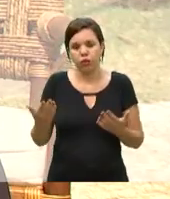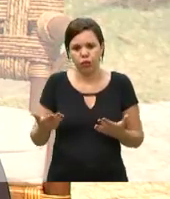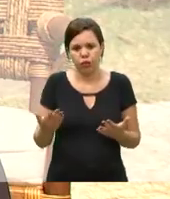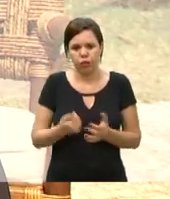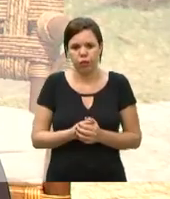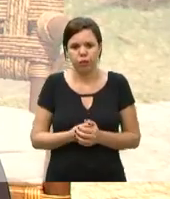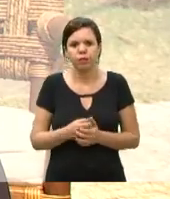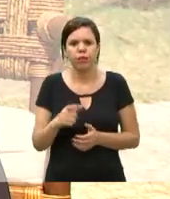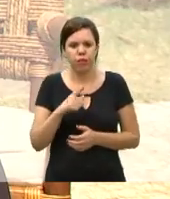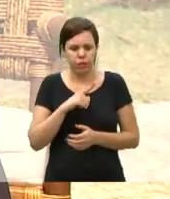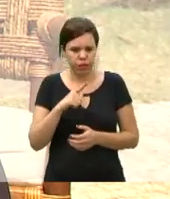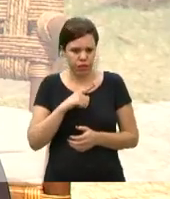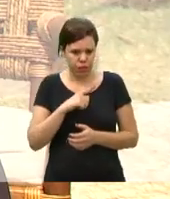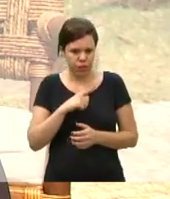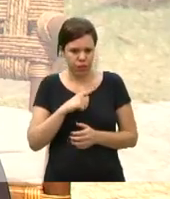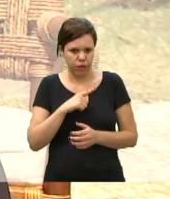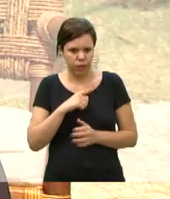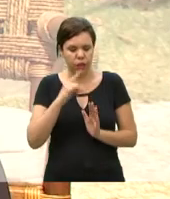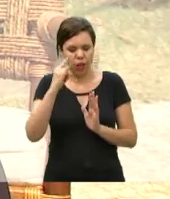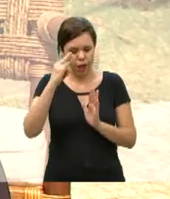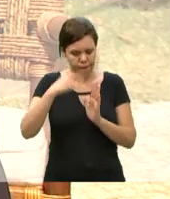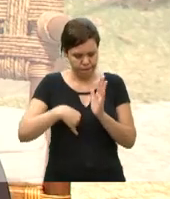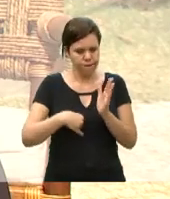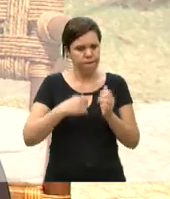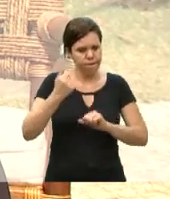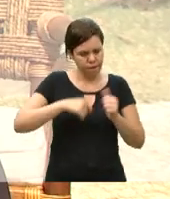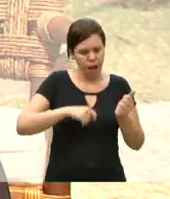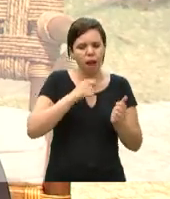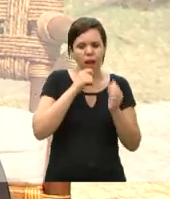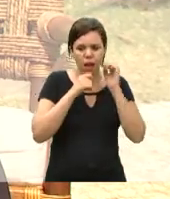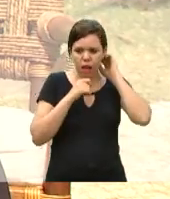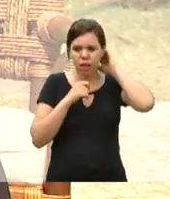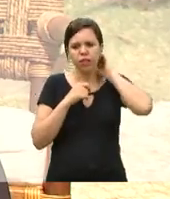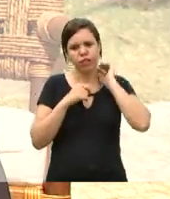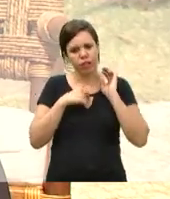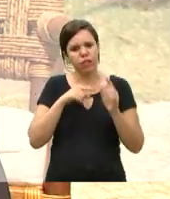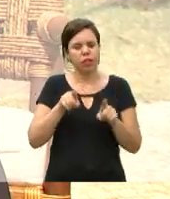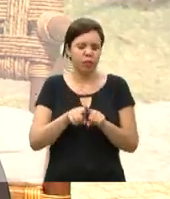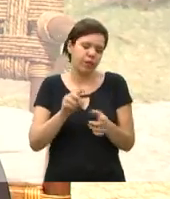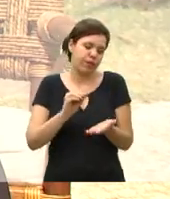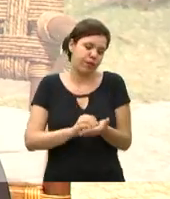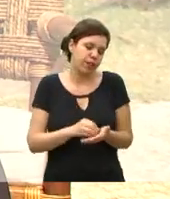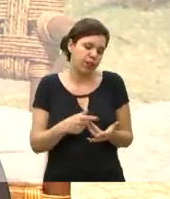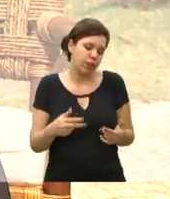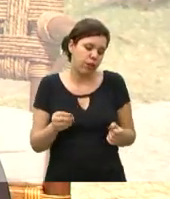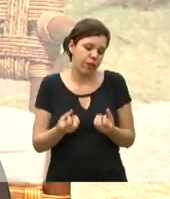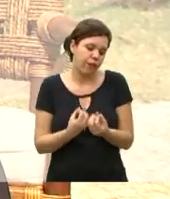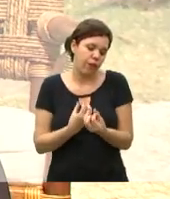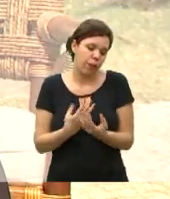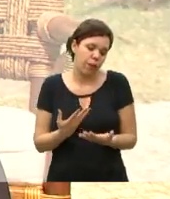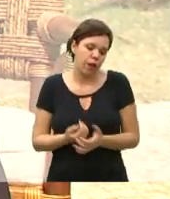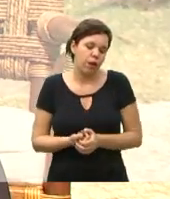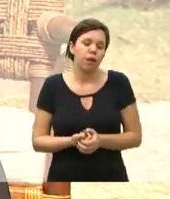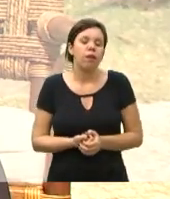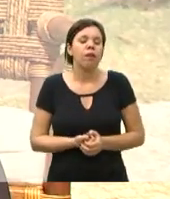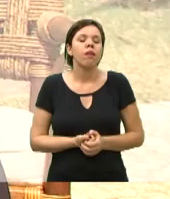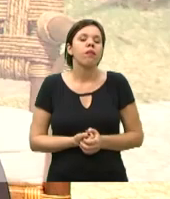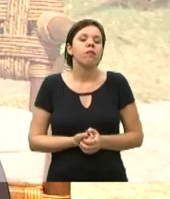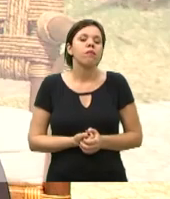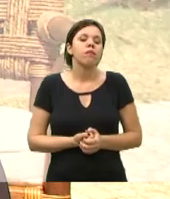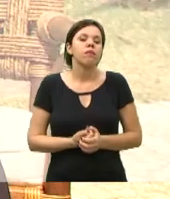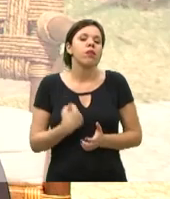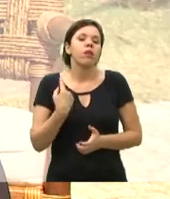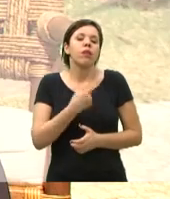gente tem protocolos de avaliação, ainda fica assim, aonde